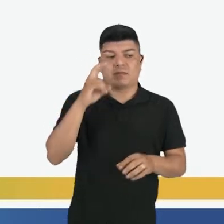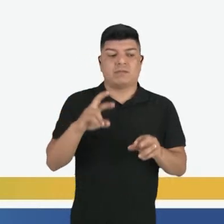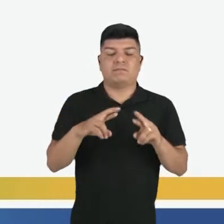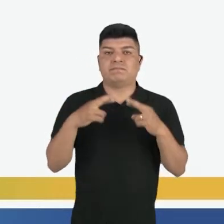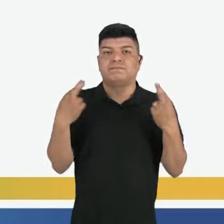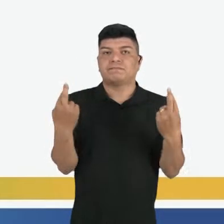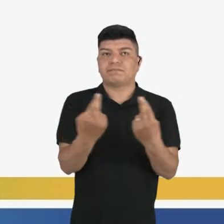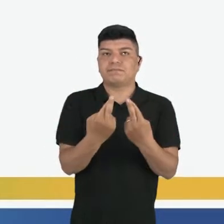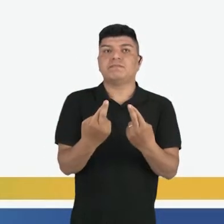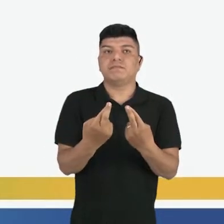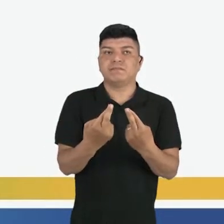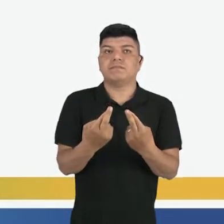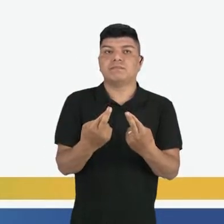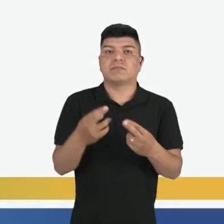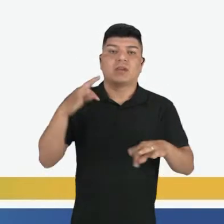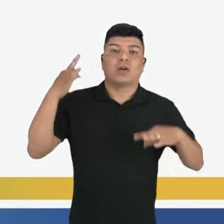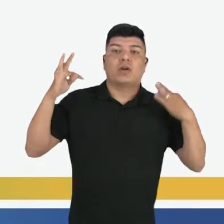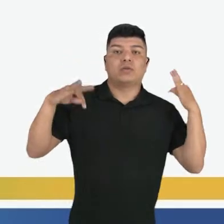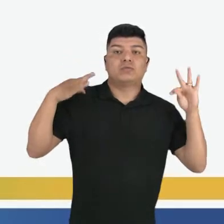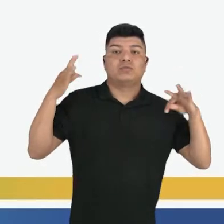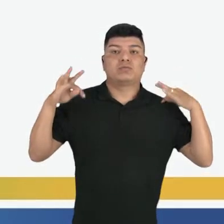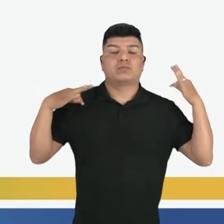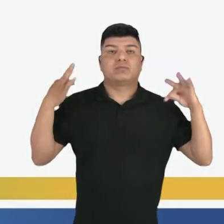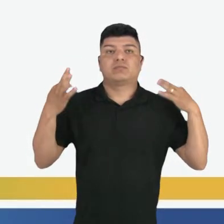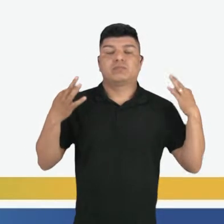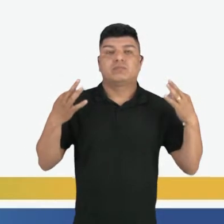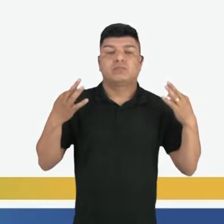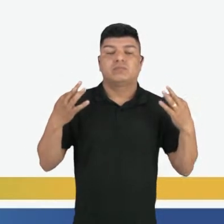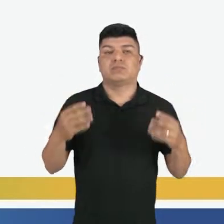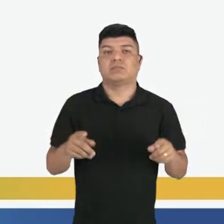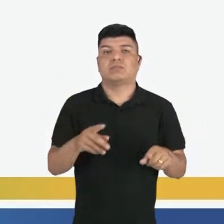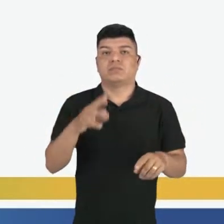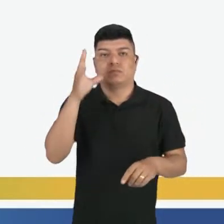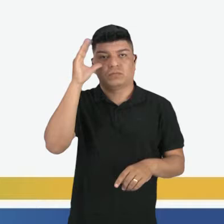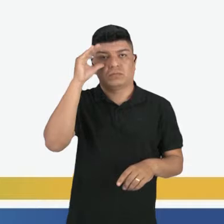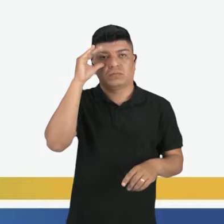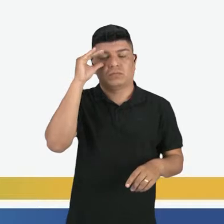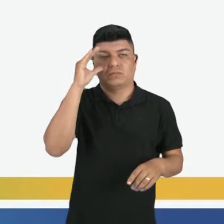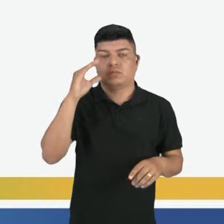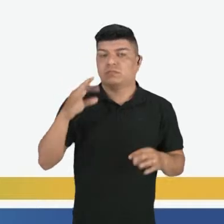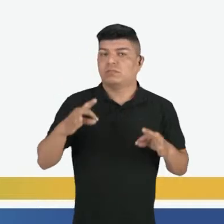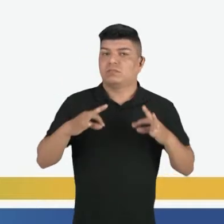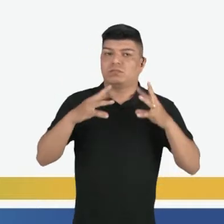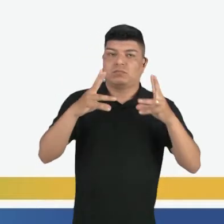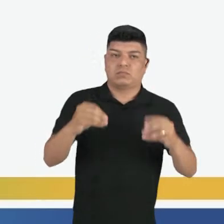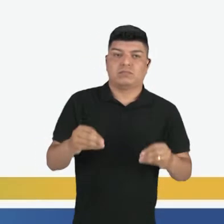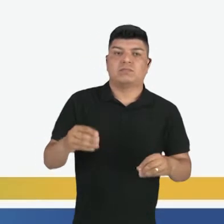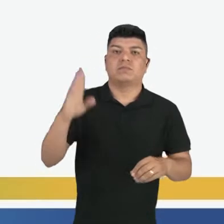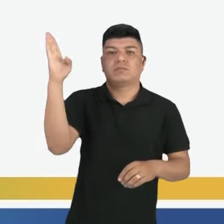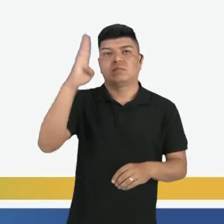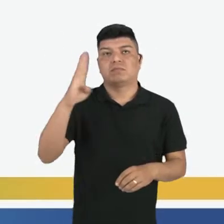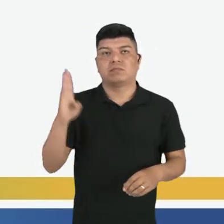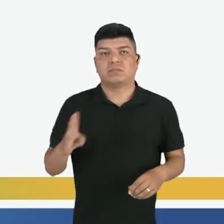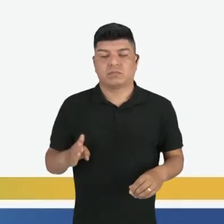reúnem devotos, turistas aos milhares e curiosos de todas as partes do